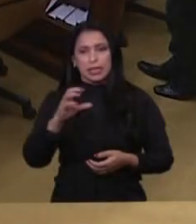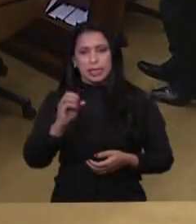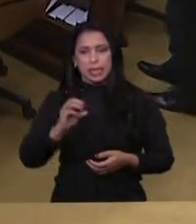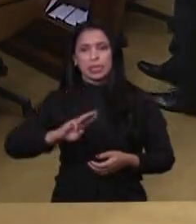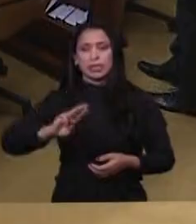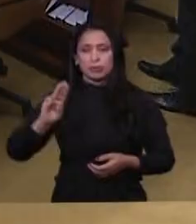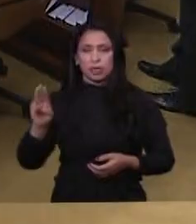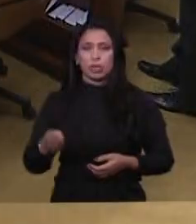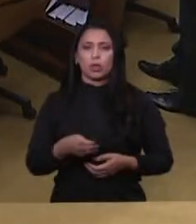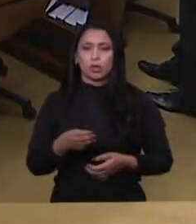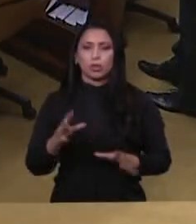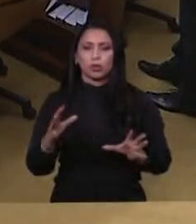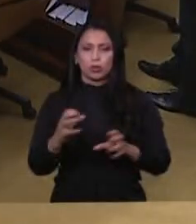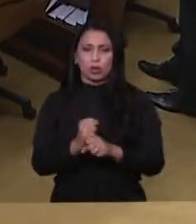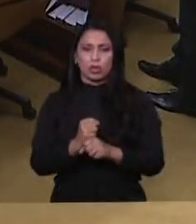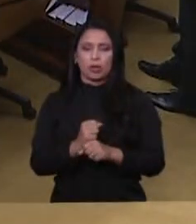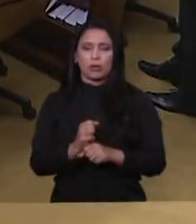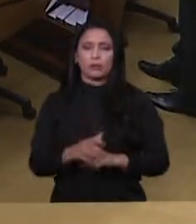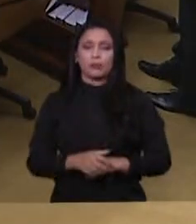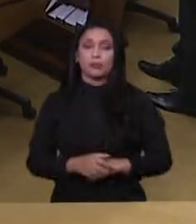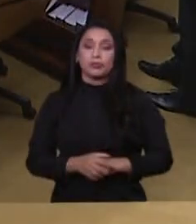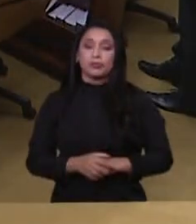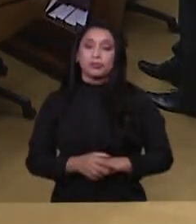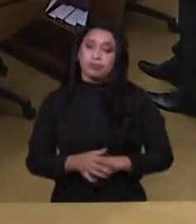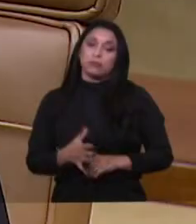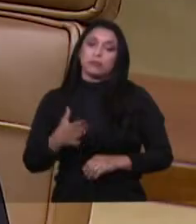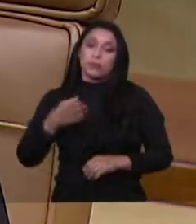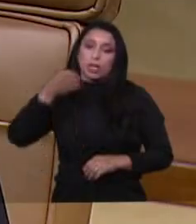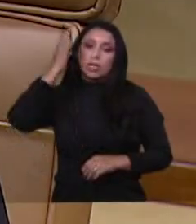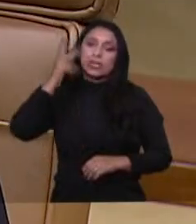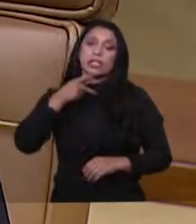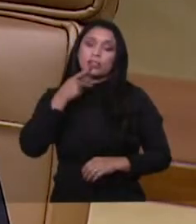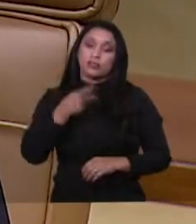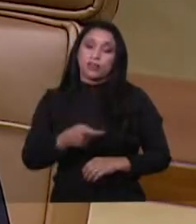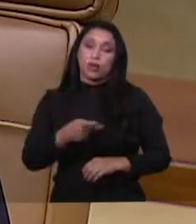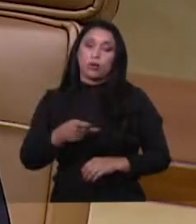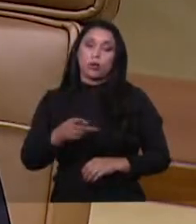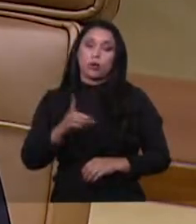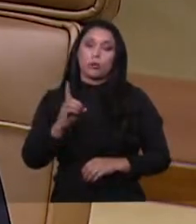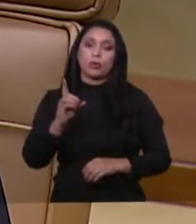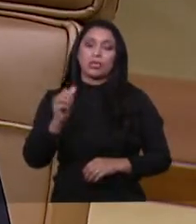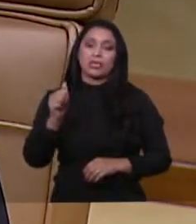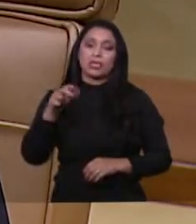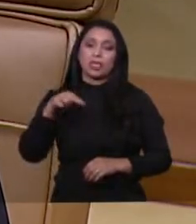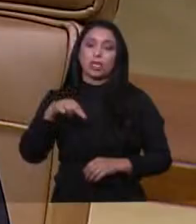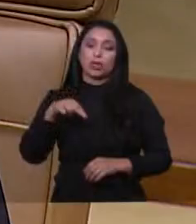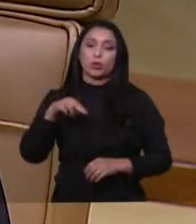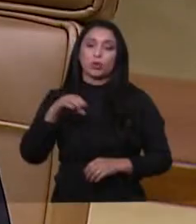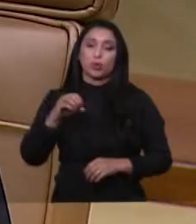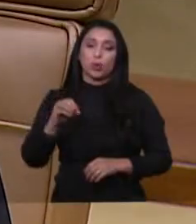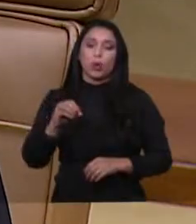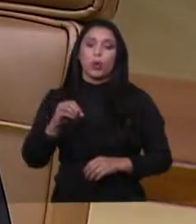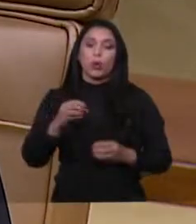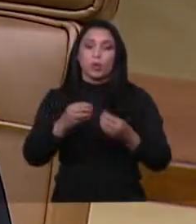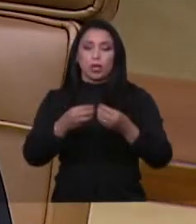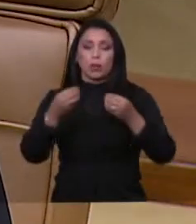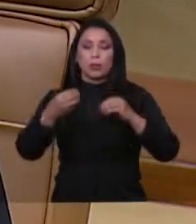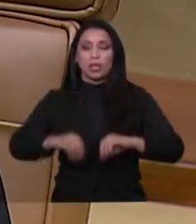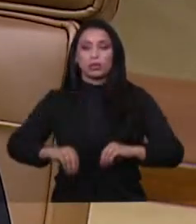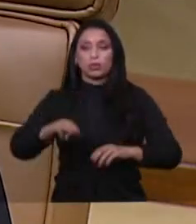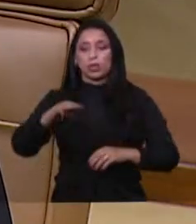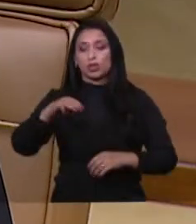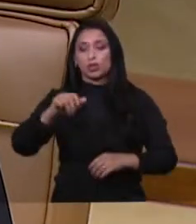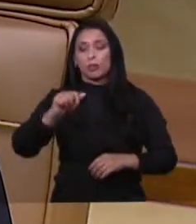30 milhões, né? Mais no meu voto, estou colhendo como dano material com a somatória dos danos que